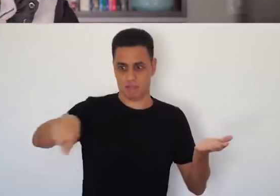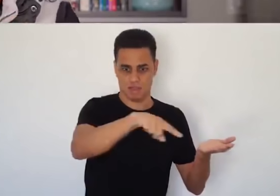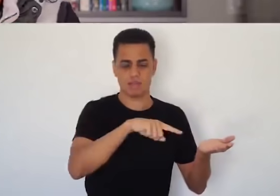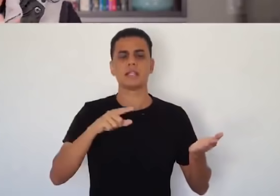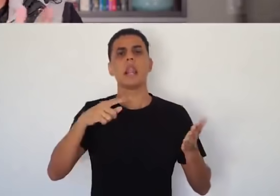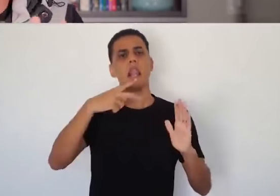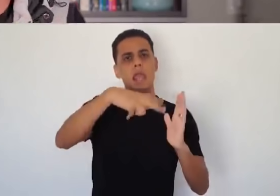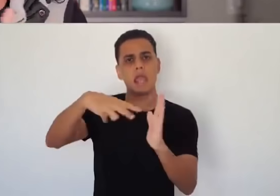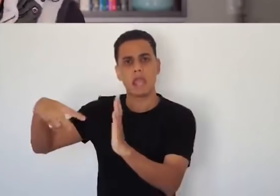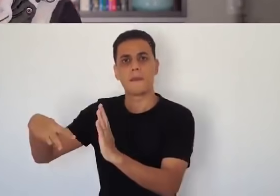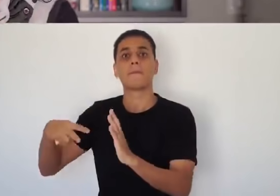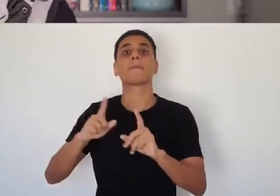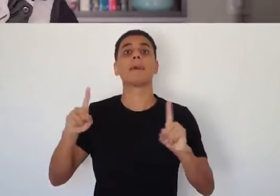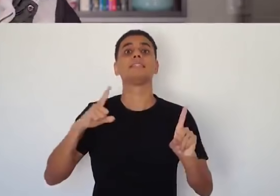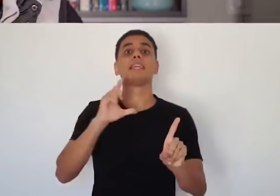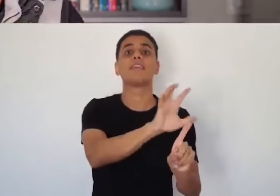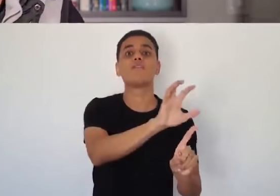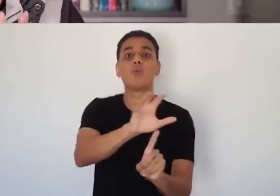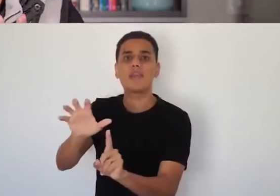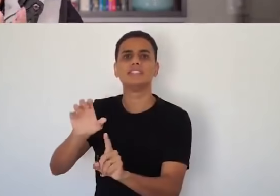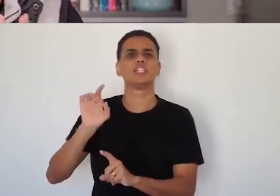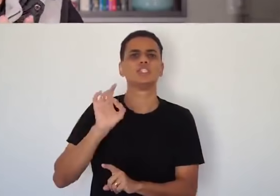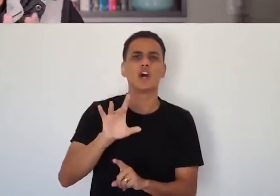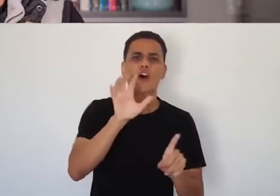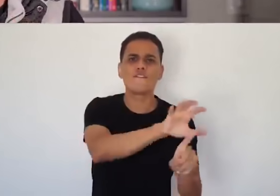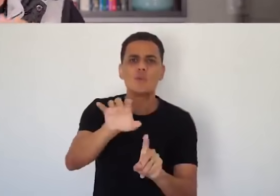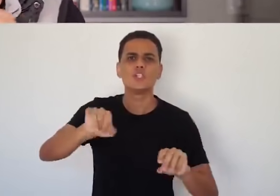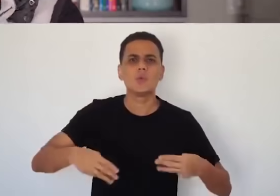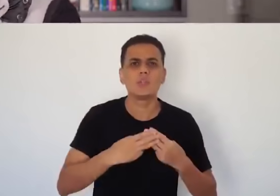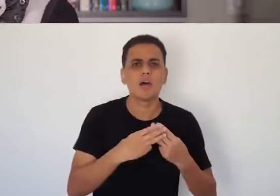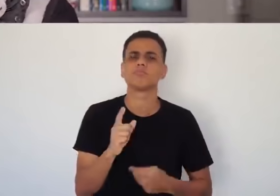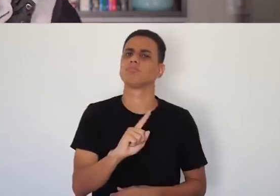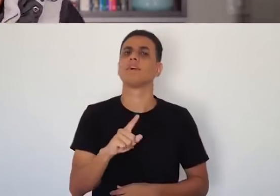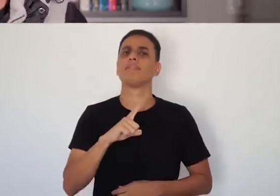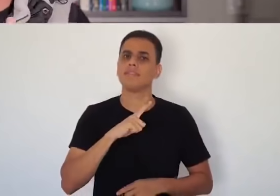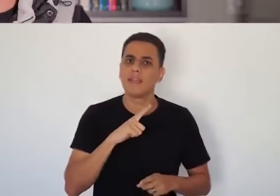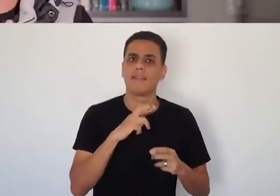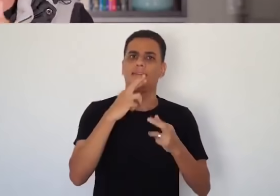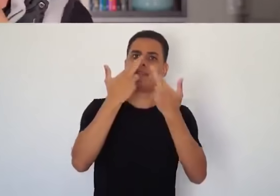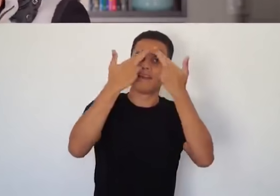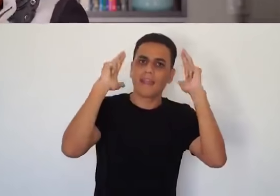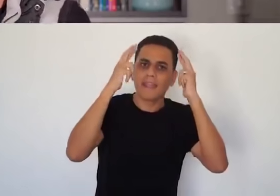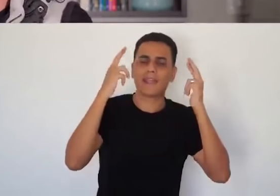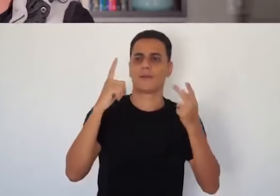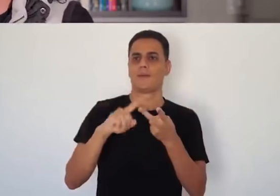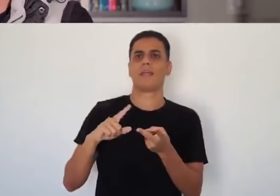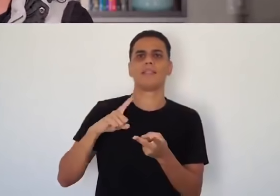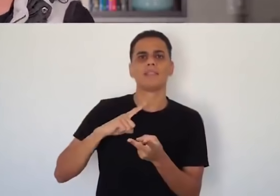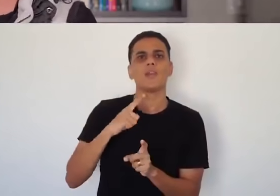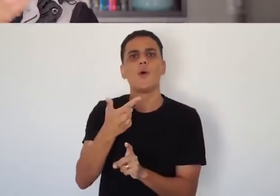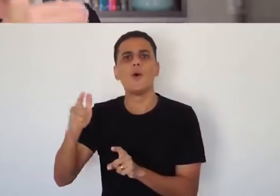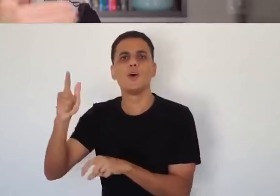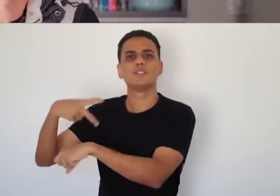E é por isso que é muito possível nós dizermos que nós cremos em Deus, que nós cremos no que Ele ensinou, mas